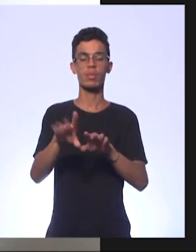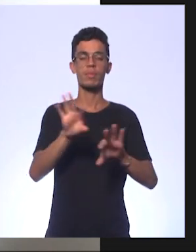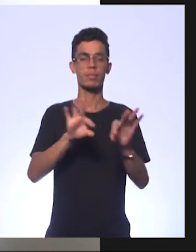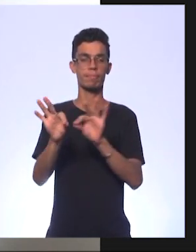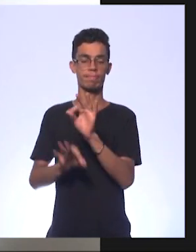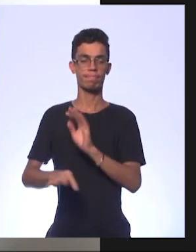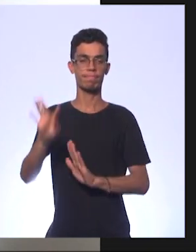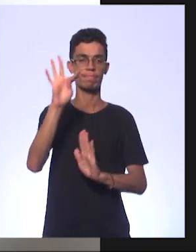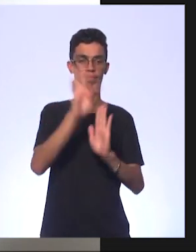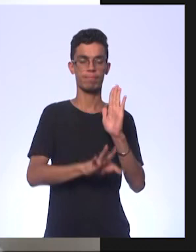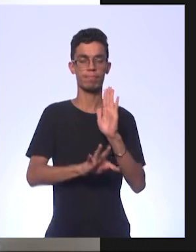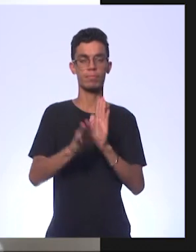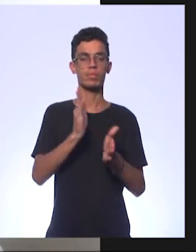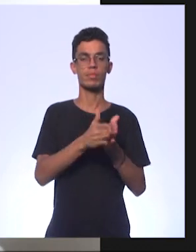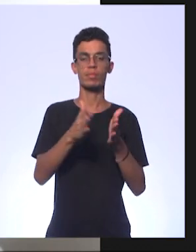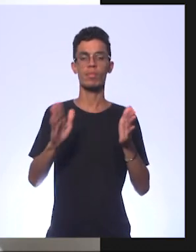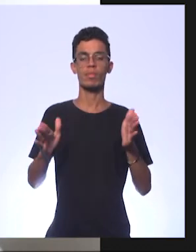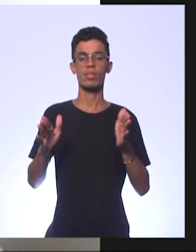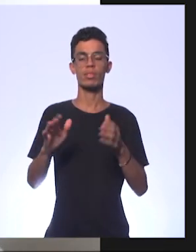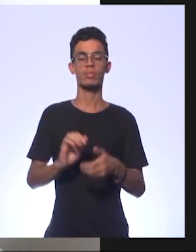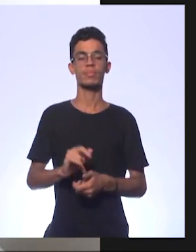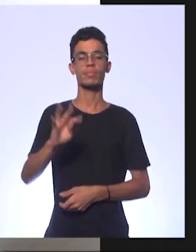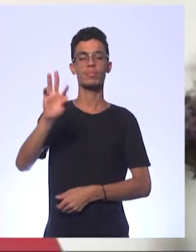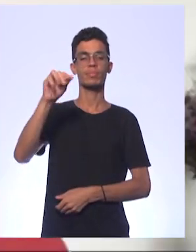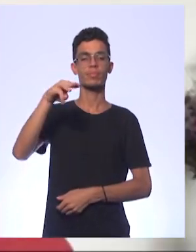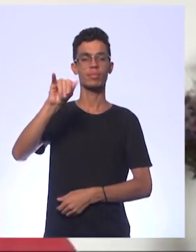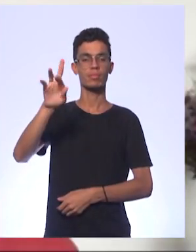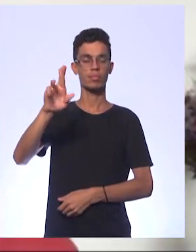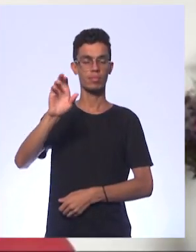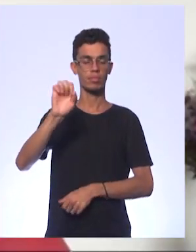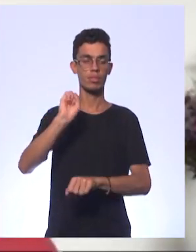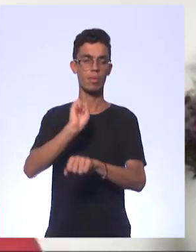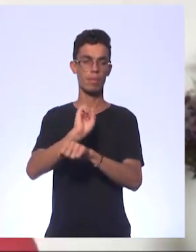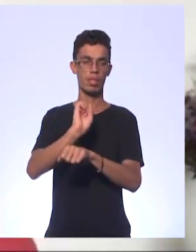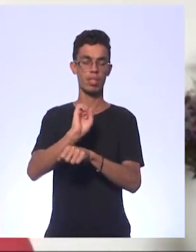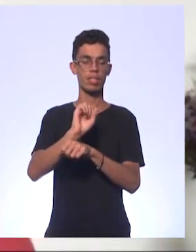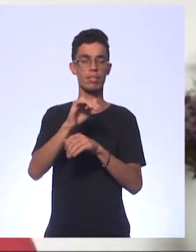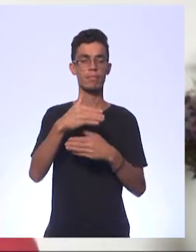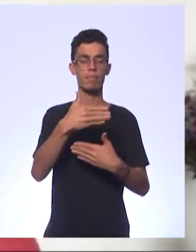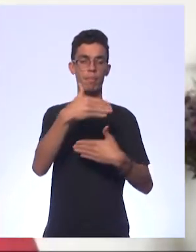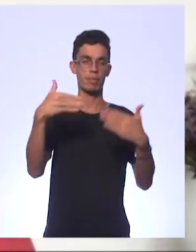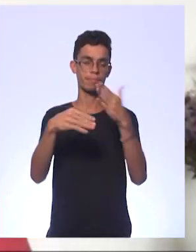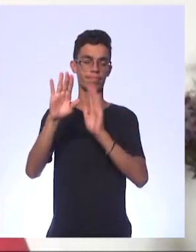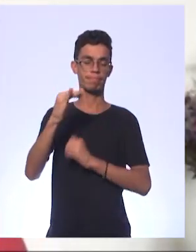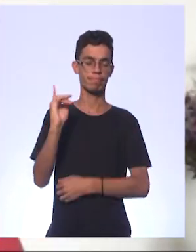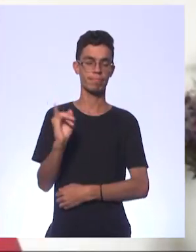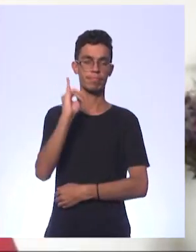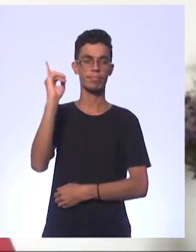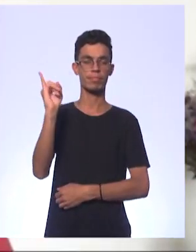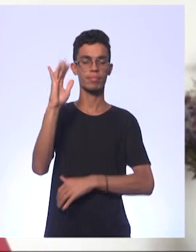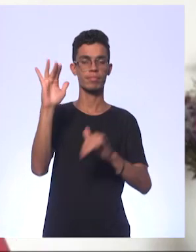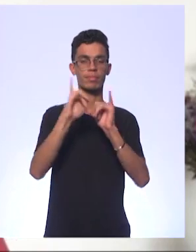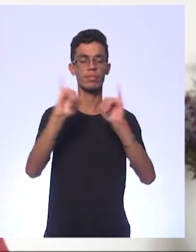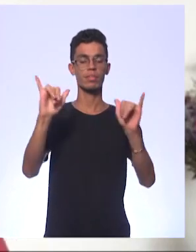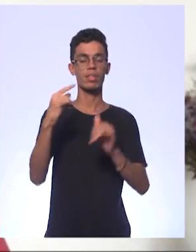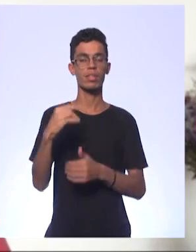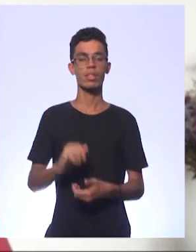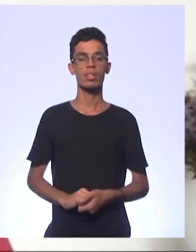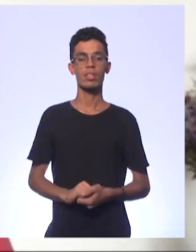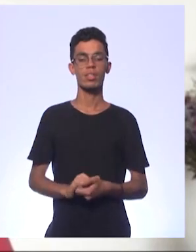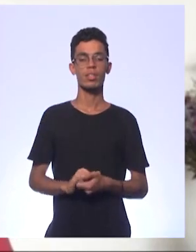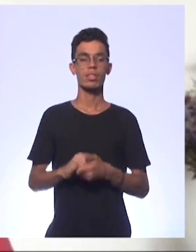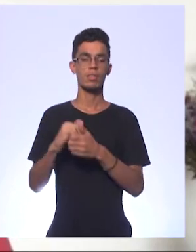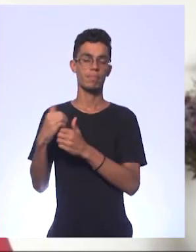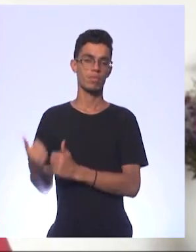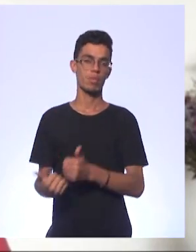esses alinhamentos. Então vai lá, Tamires. Peraí, só um minutinho, antes de passar, é importante a gente, né, ter a